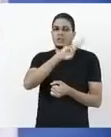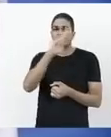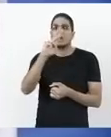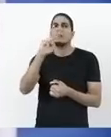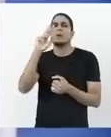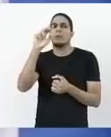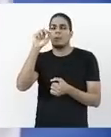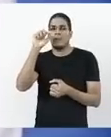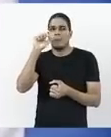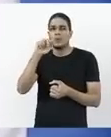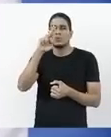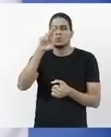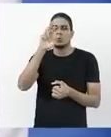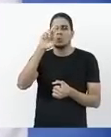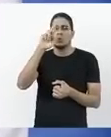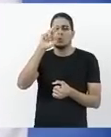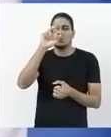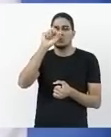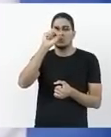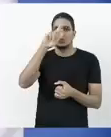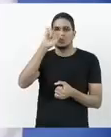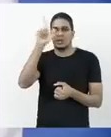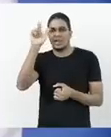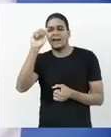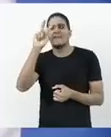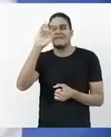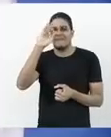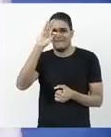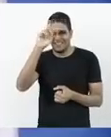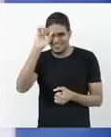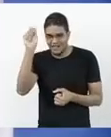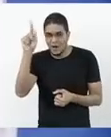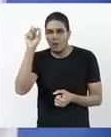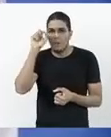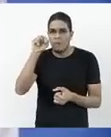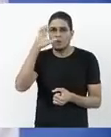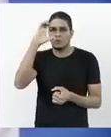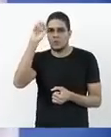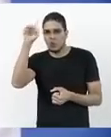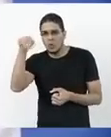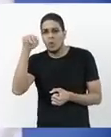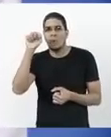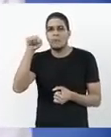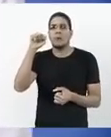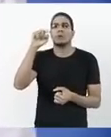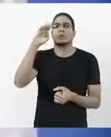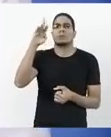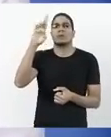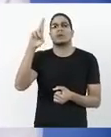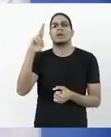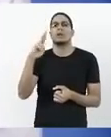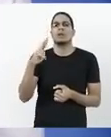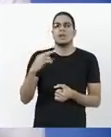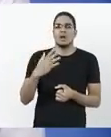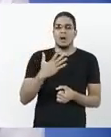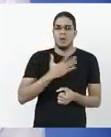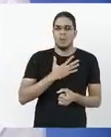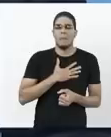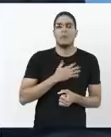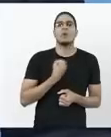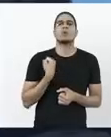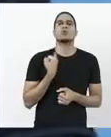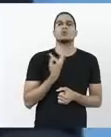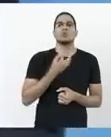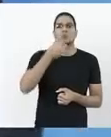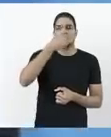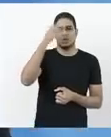www.ursulavidal.com.br. A gente costuma dizer que com 18 anos a gente cria juízo. Essa candidatura é o número 18. O número do juízo, a força da